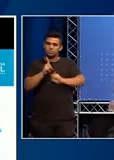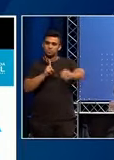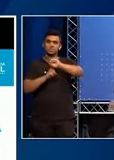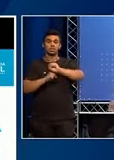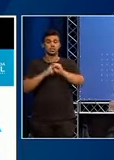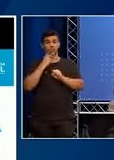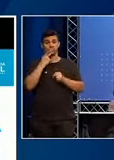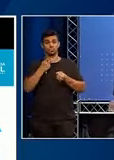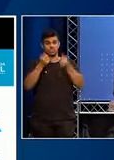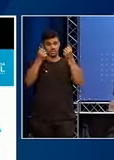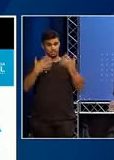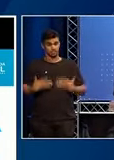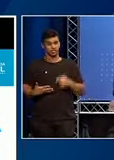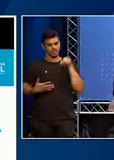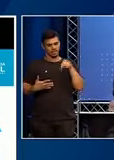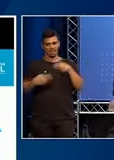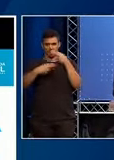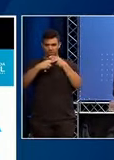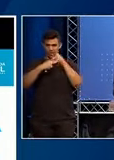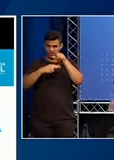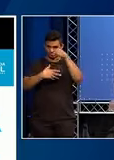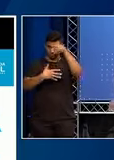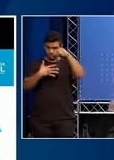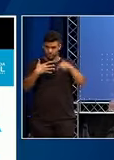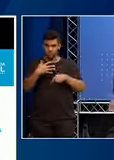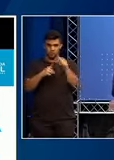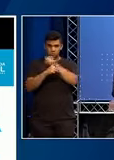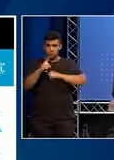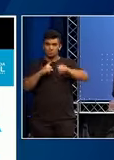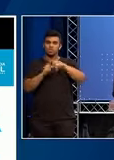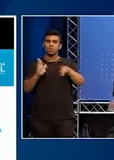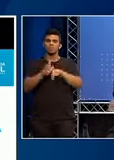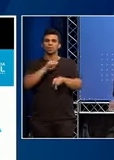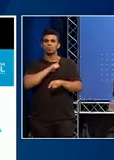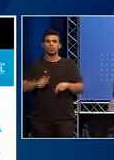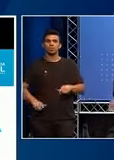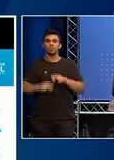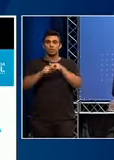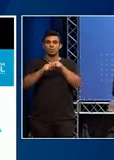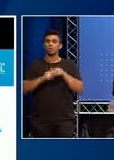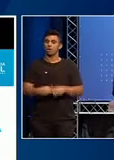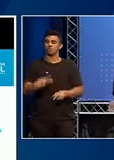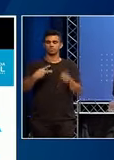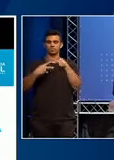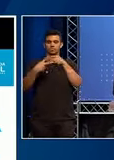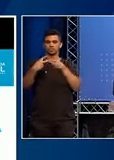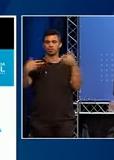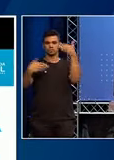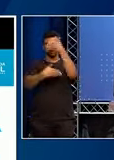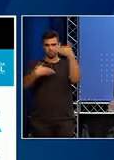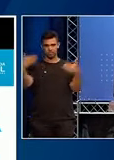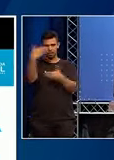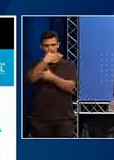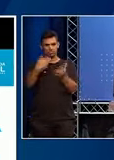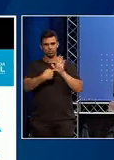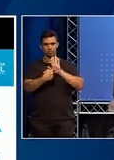um instrumento de política social do governo, é por causa desses 2 slides. R$1